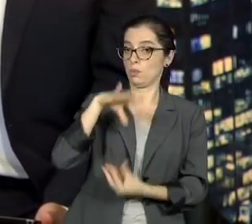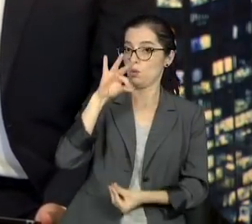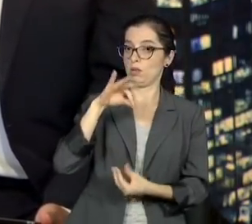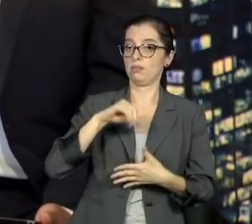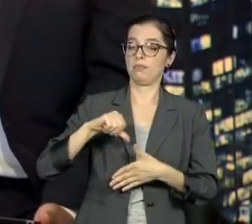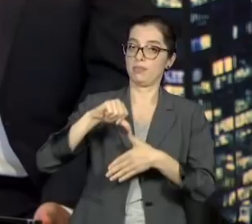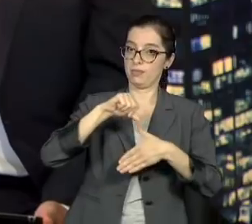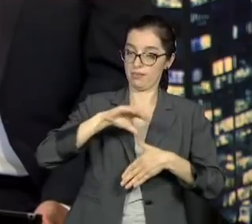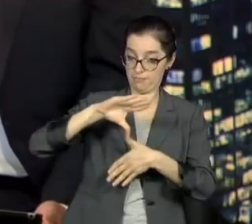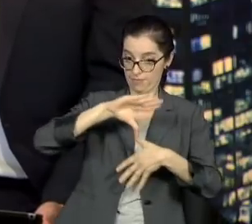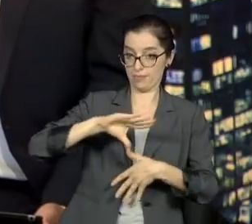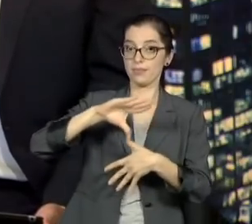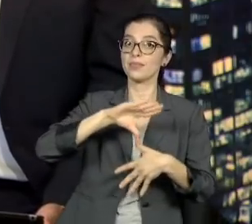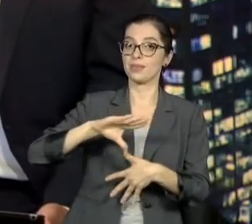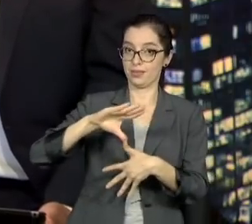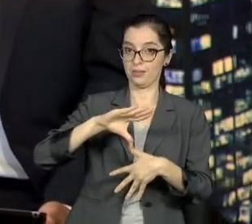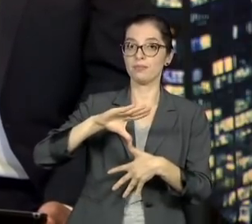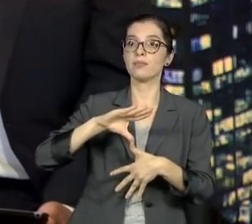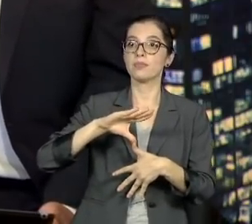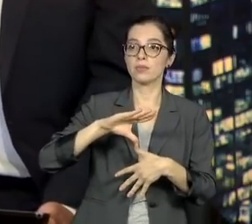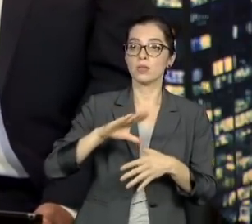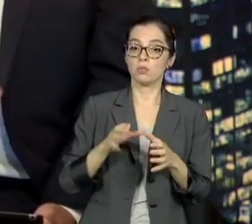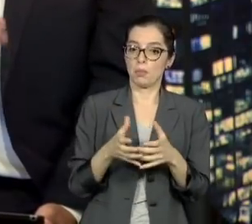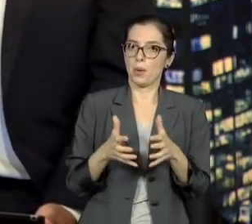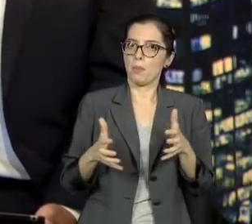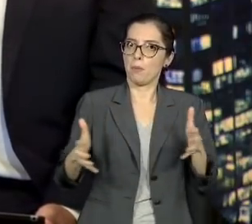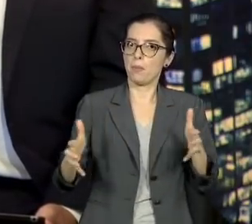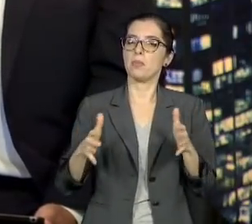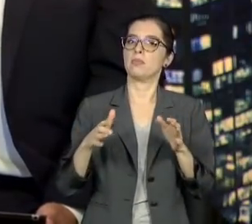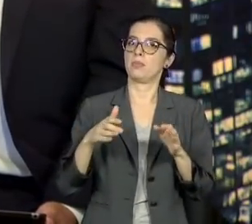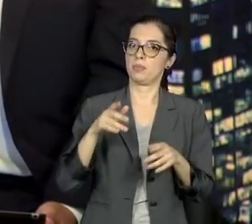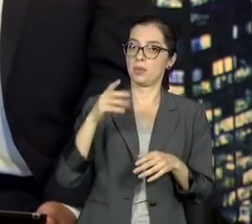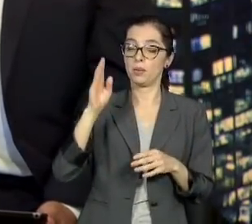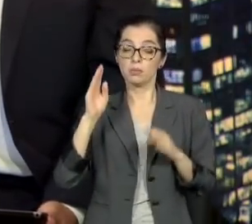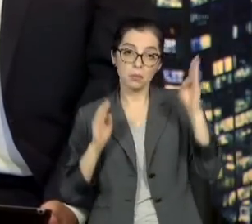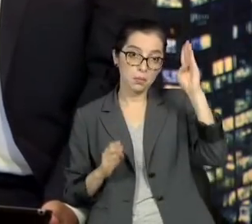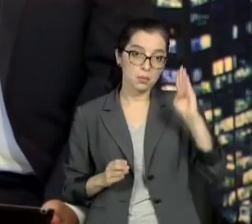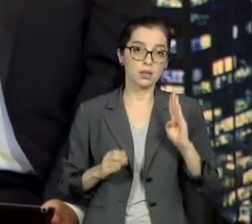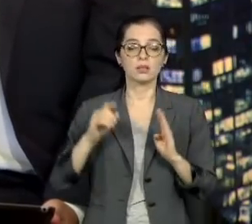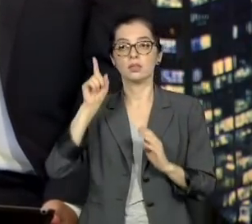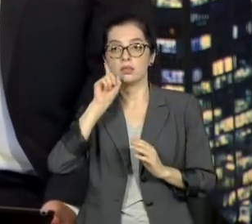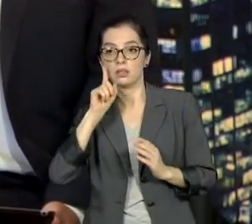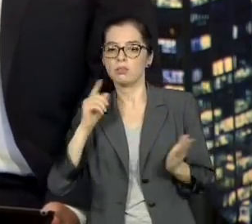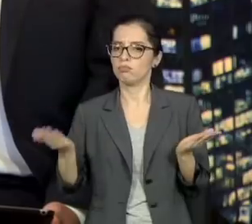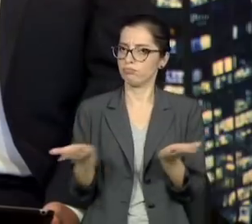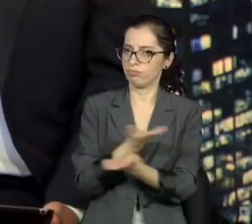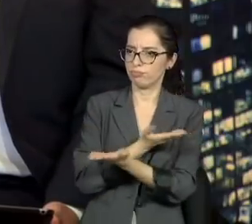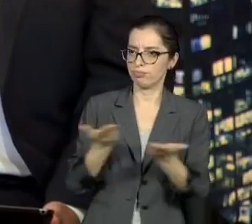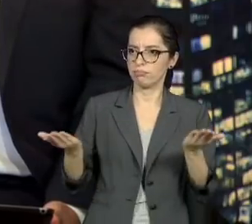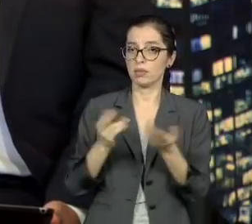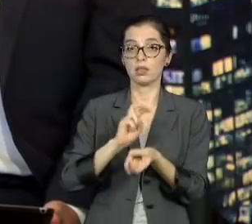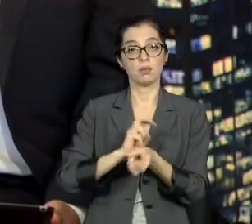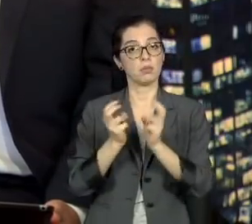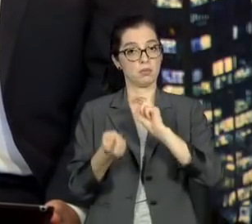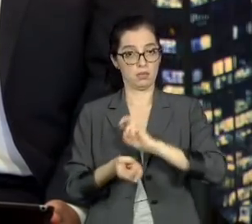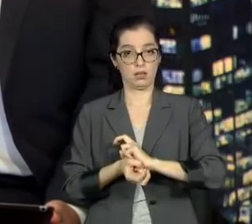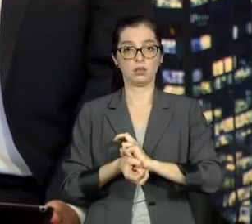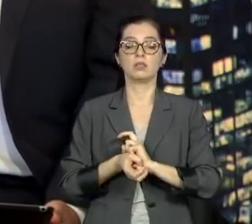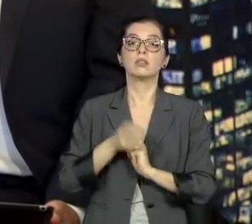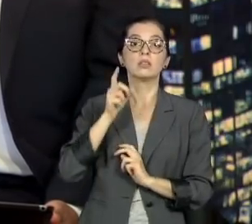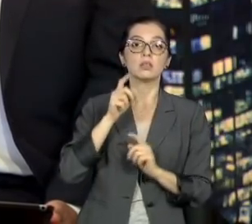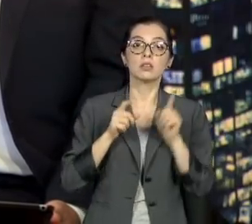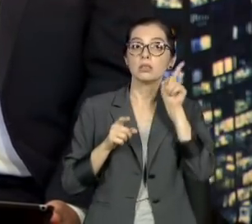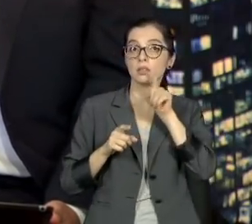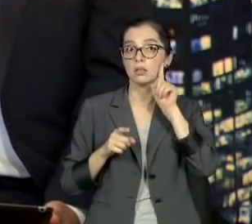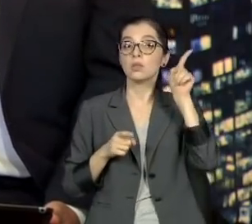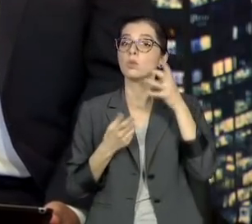os maiores países em extensão territorial. Nutrem uma relação histórica. Segundo o Itamaraty, os americanos foram os primeiros a reconhecer a